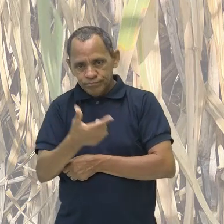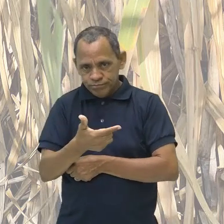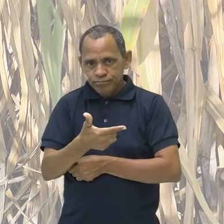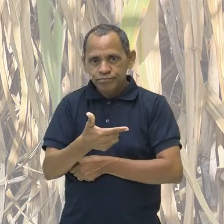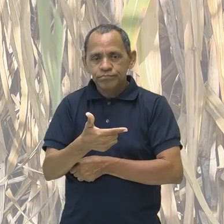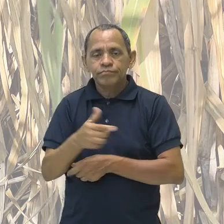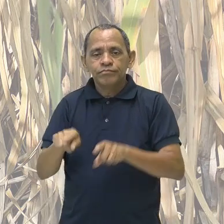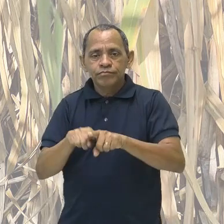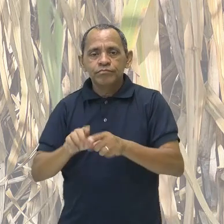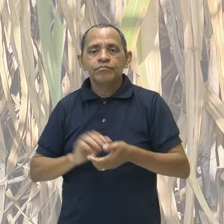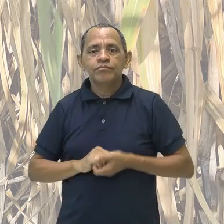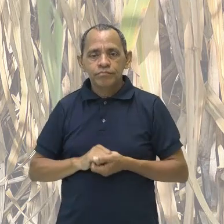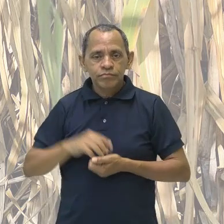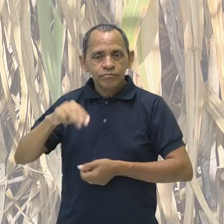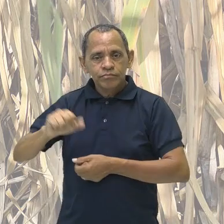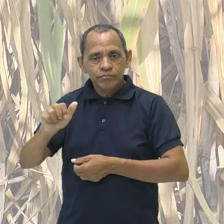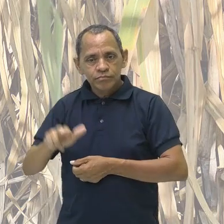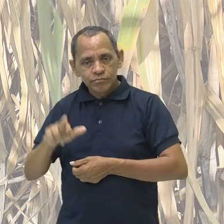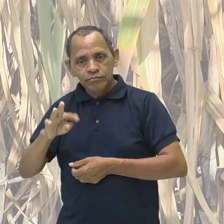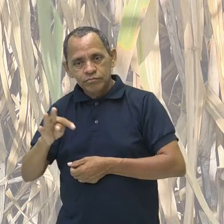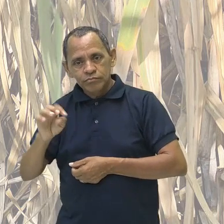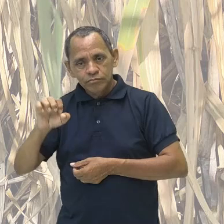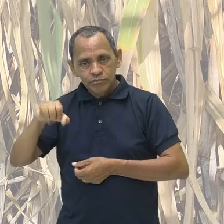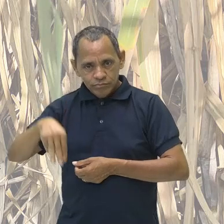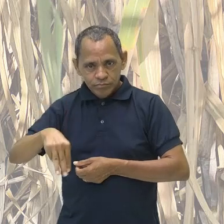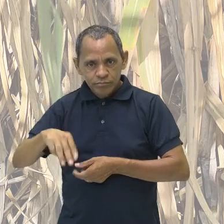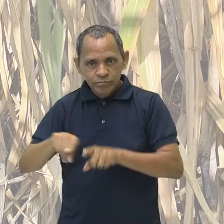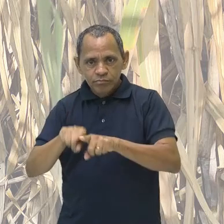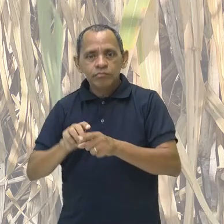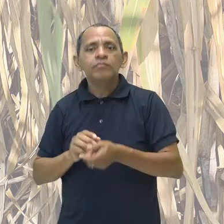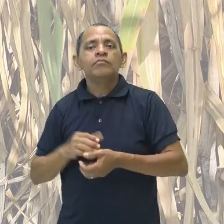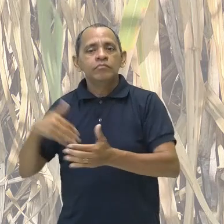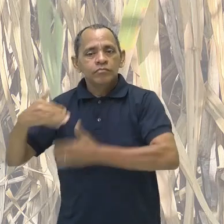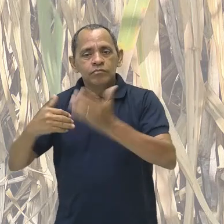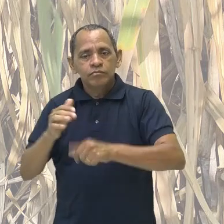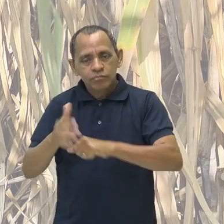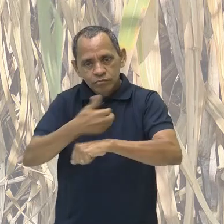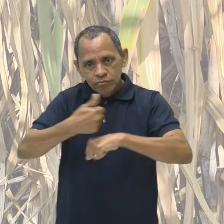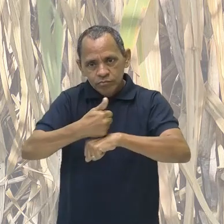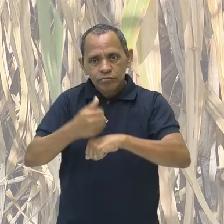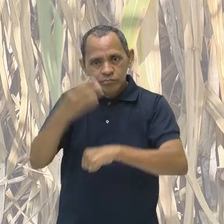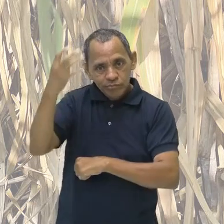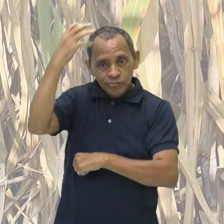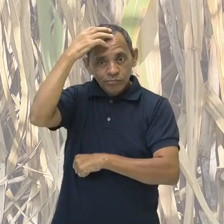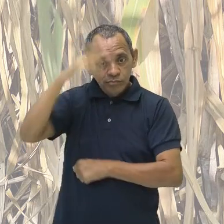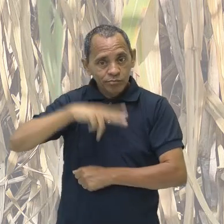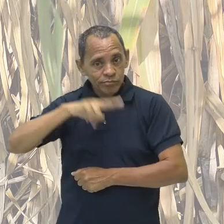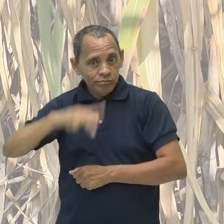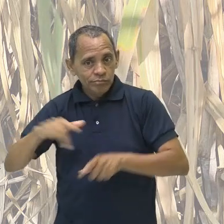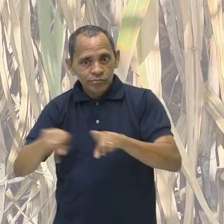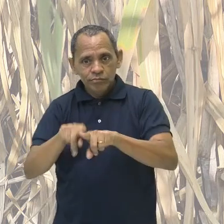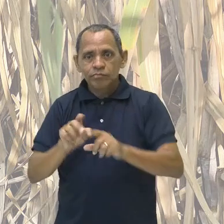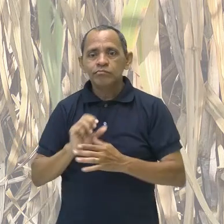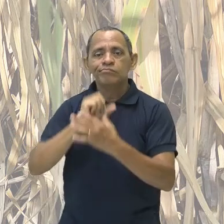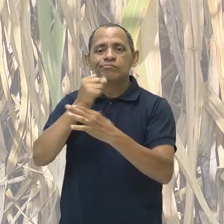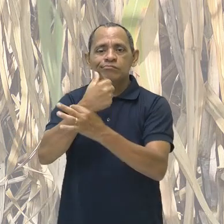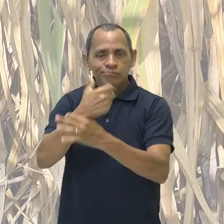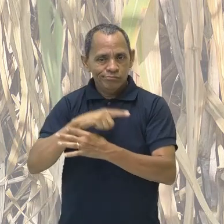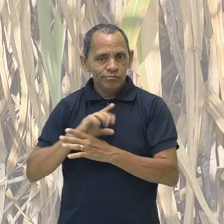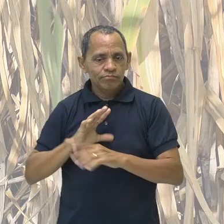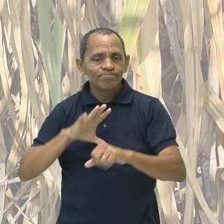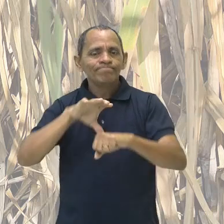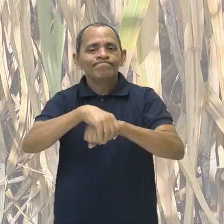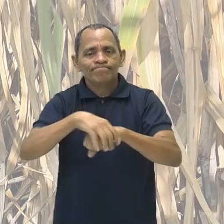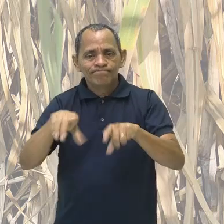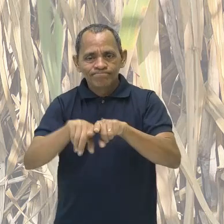projeto colonizador da coroa portuguesa. Era necessário garantir a posse do território. E